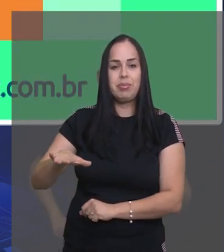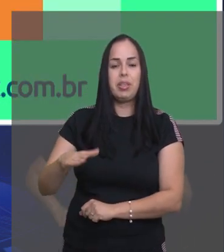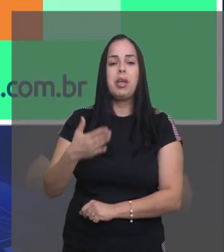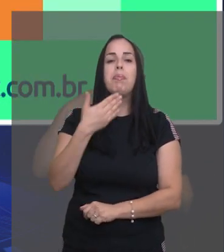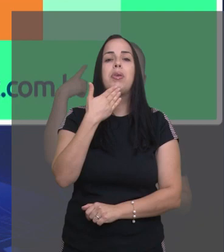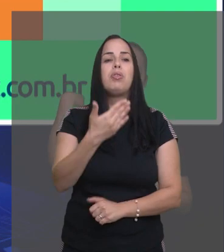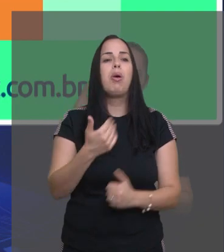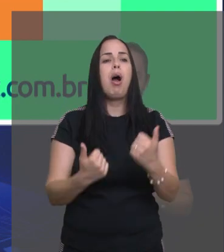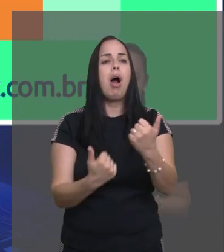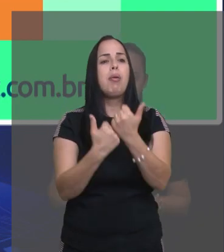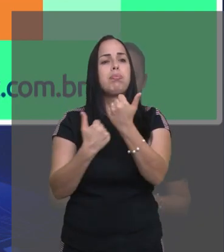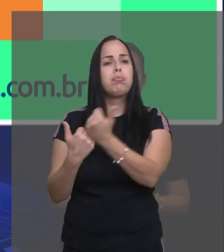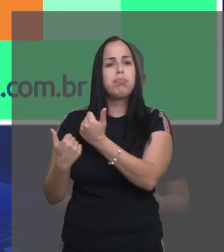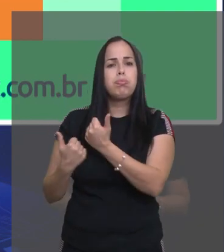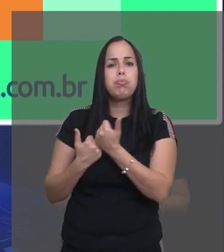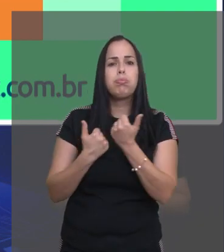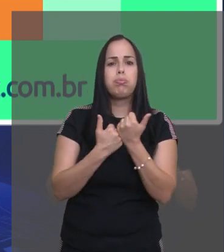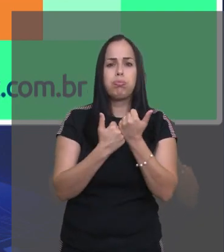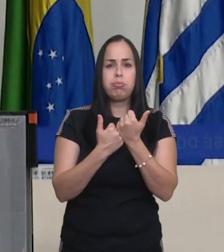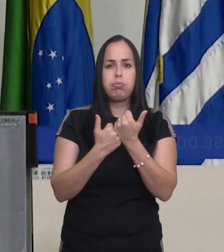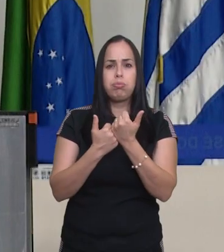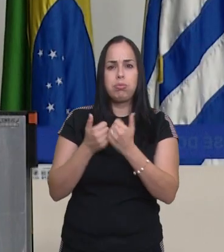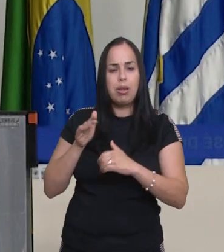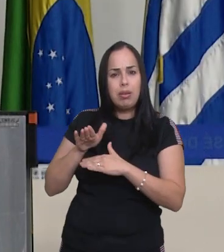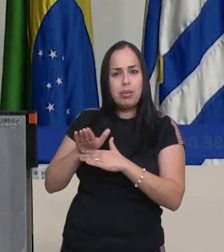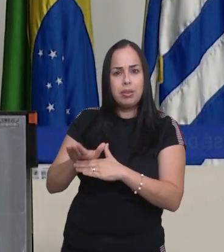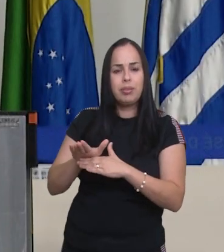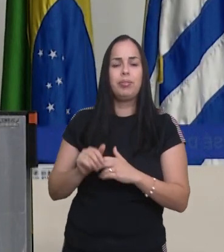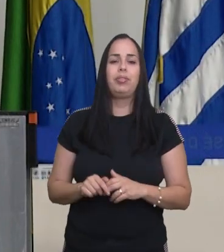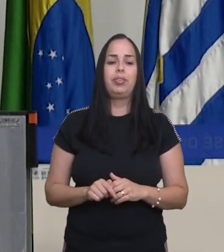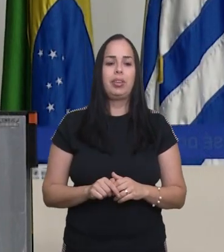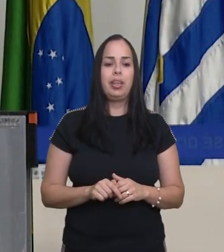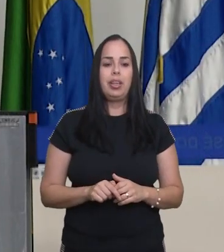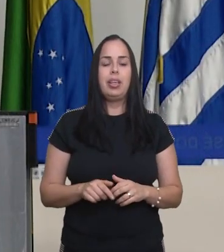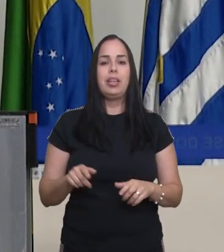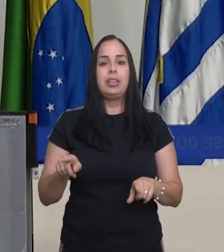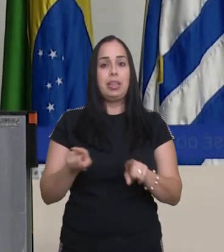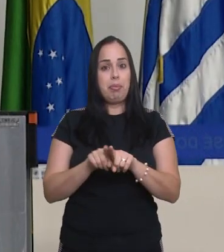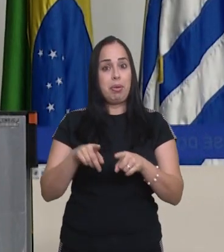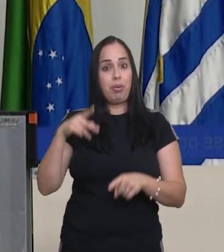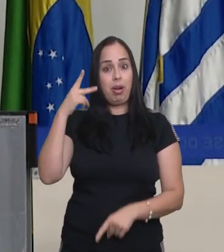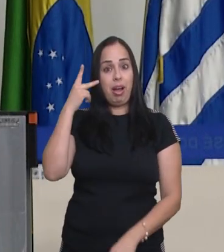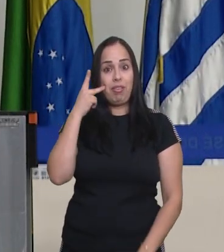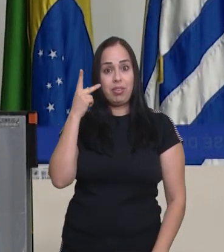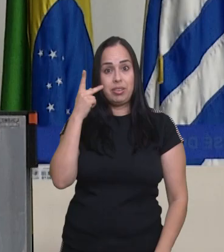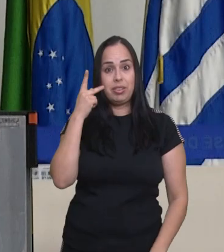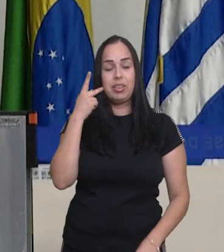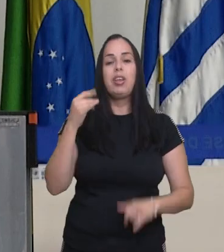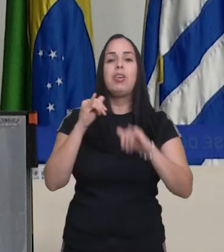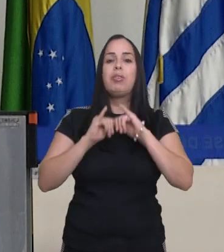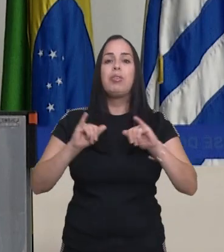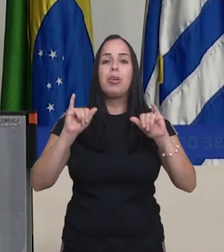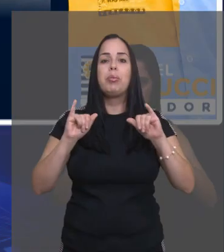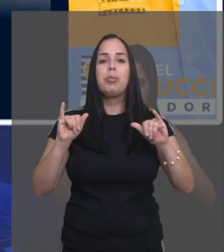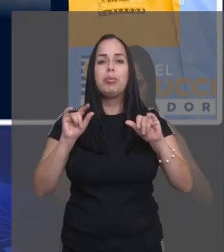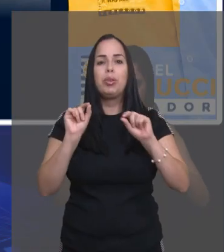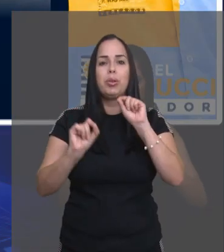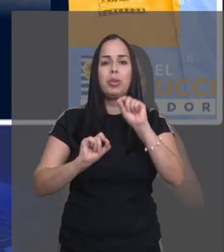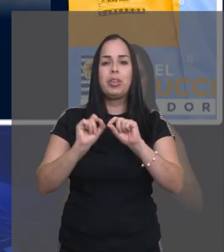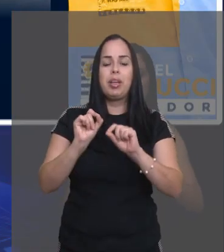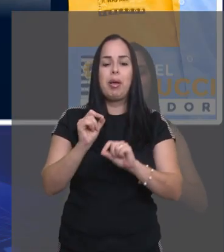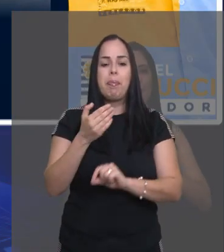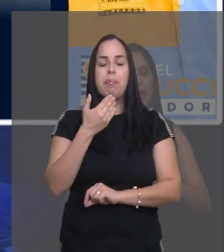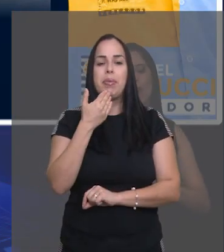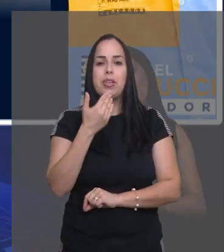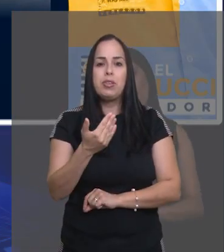para uma campanha realizada pela instituição. Quanto à fiscalização, o vereador Rafael Pascucci informou a população sobre